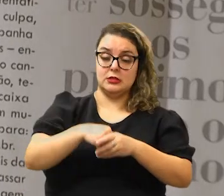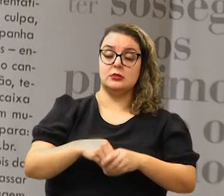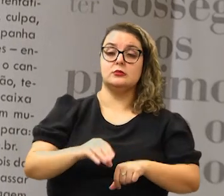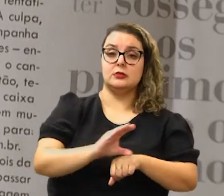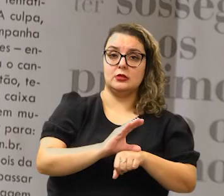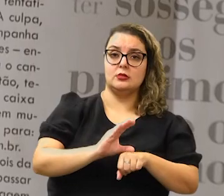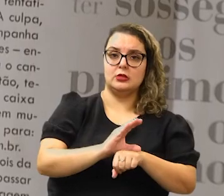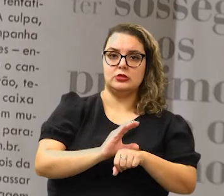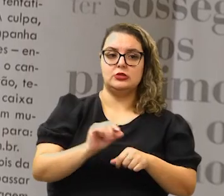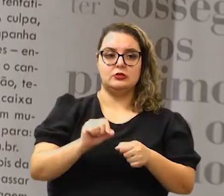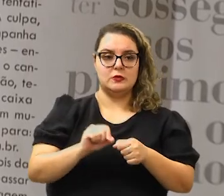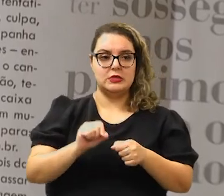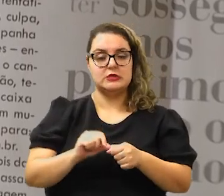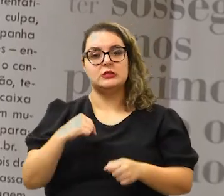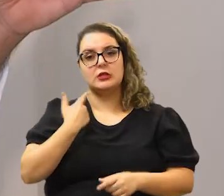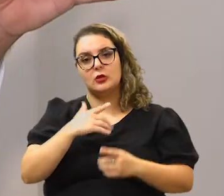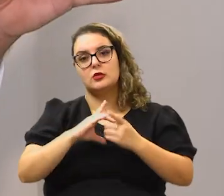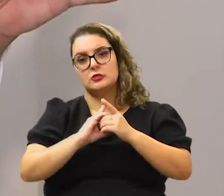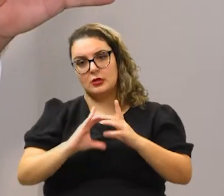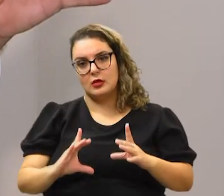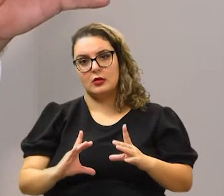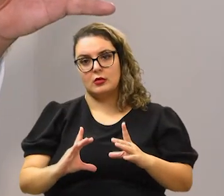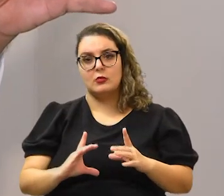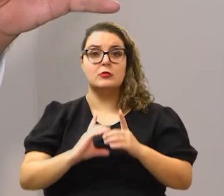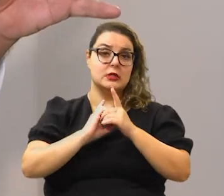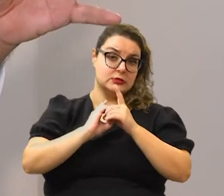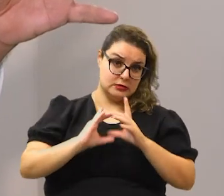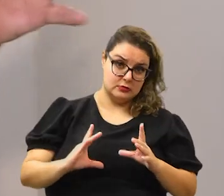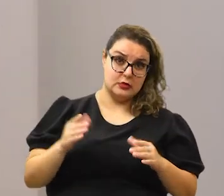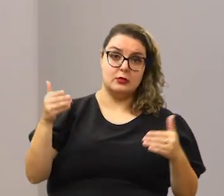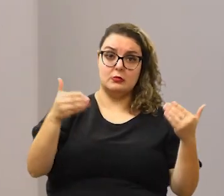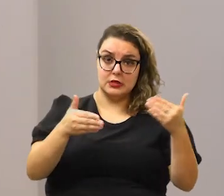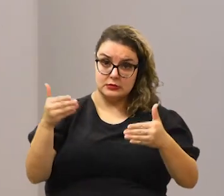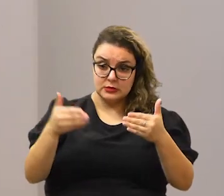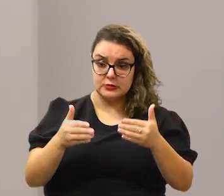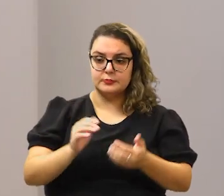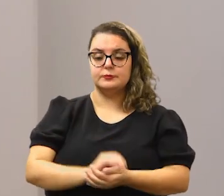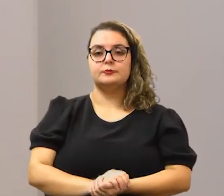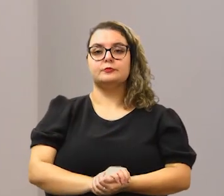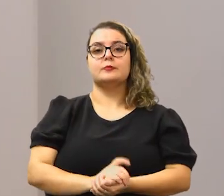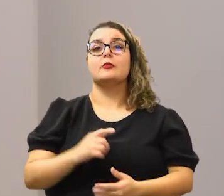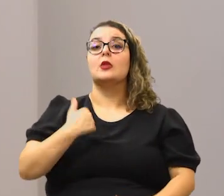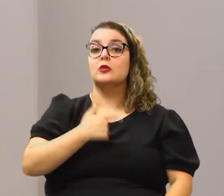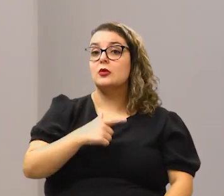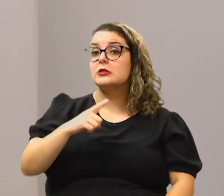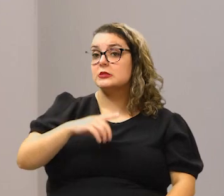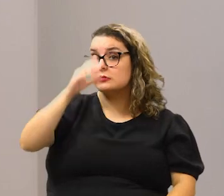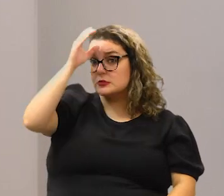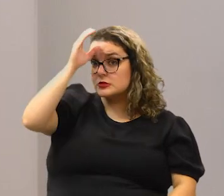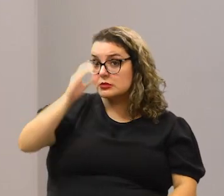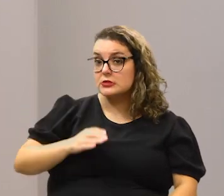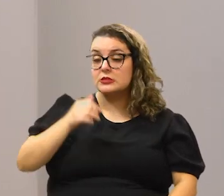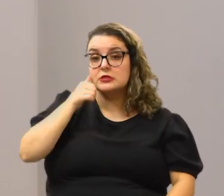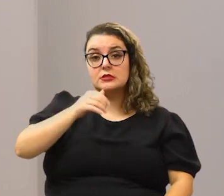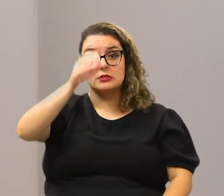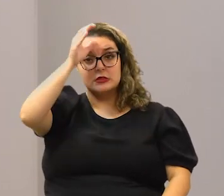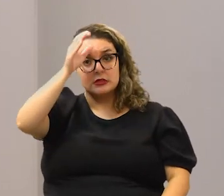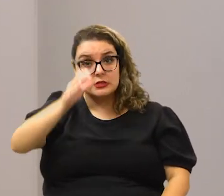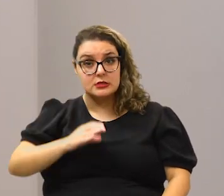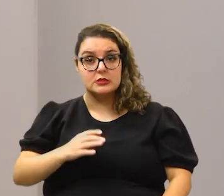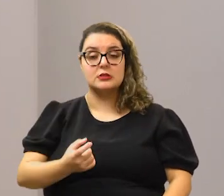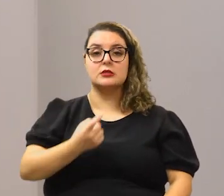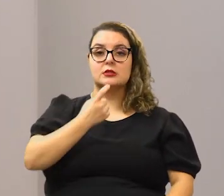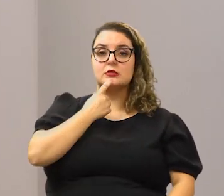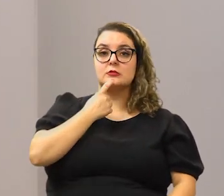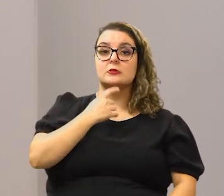Mas nós podemos verificar, inclusive em todas as regiões de Campinas, principalmente mulheres até, que se dispõem a participar.